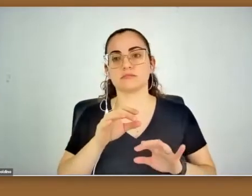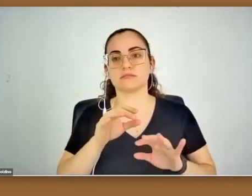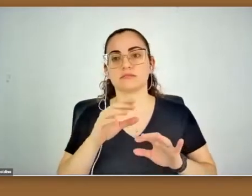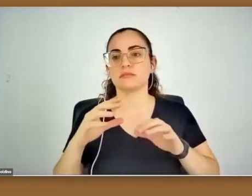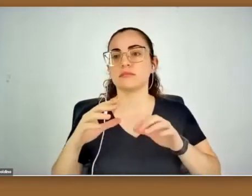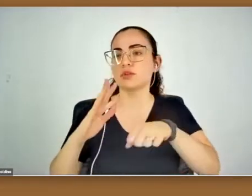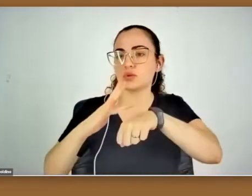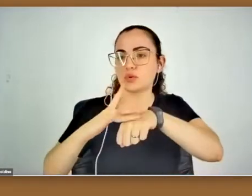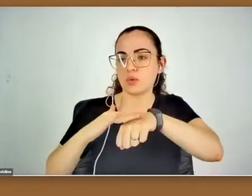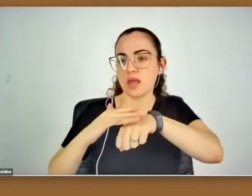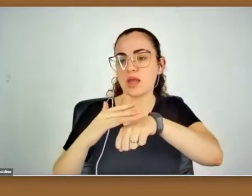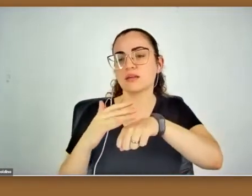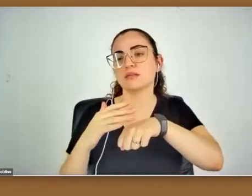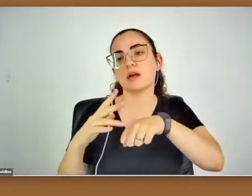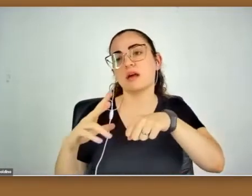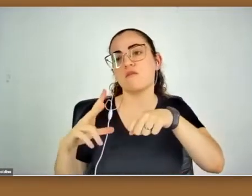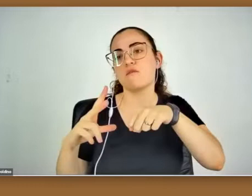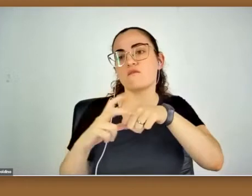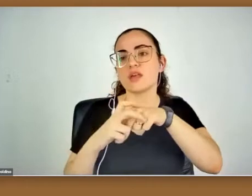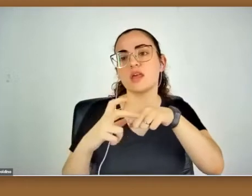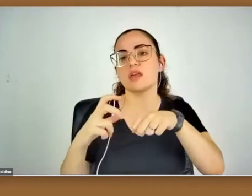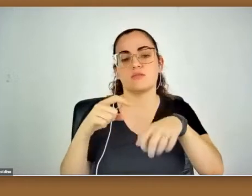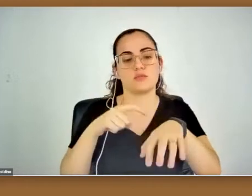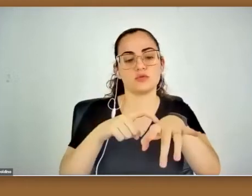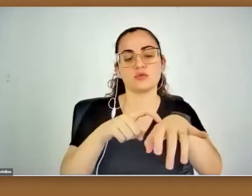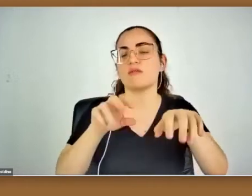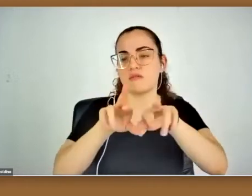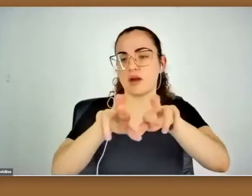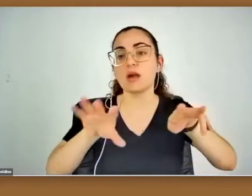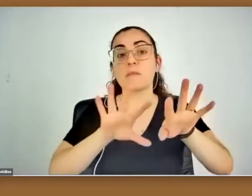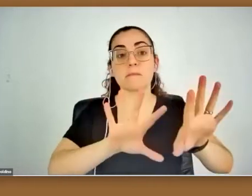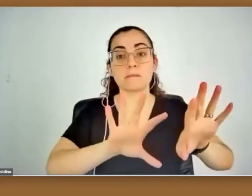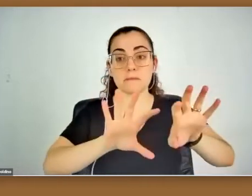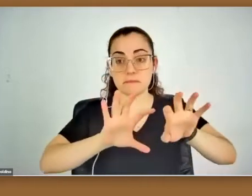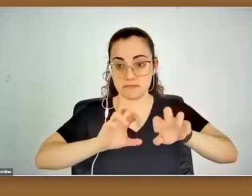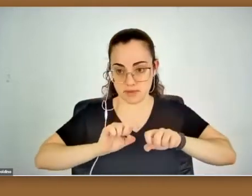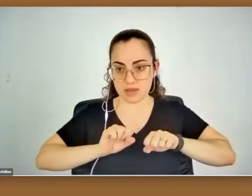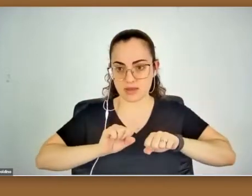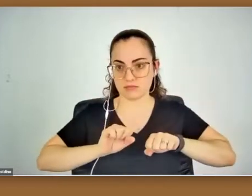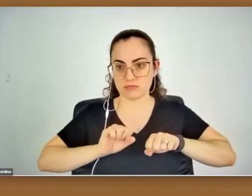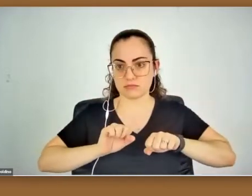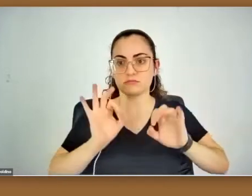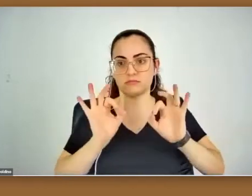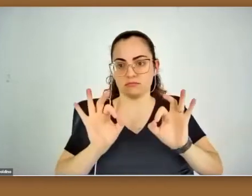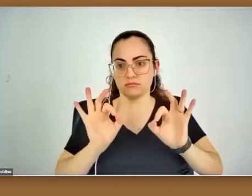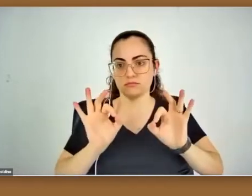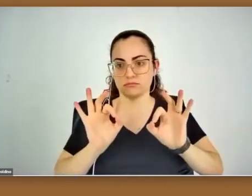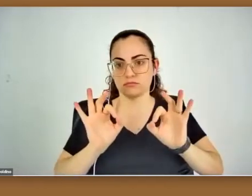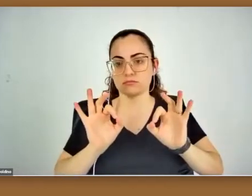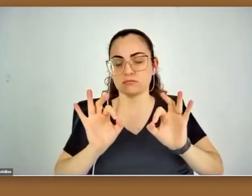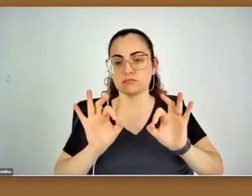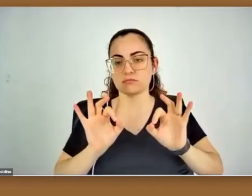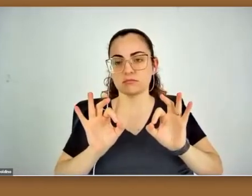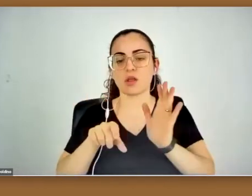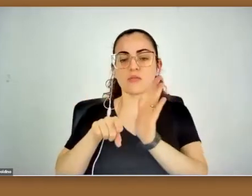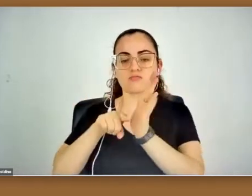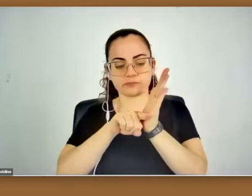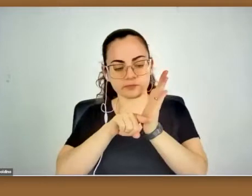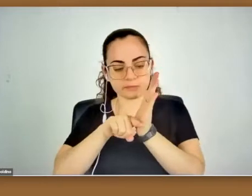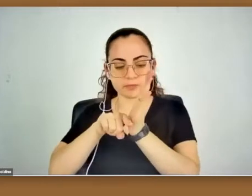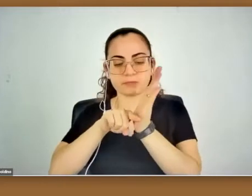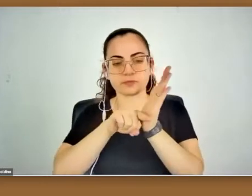entenda, pode ser um vírus, pode ser um protozoário. Ele tem essa capacidade de